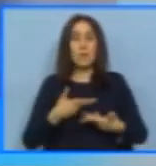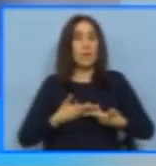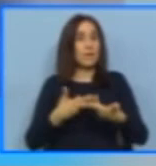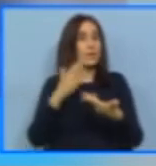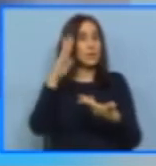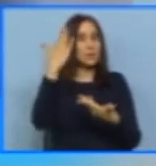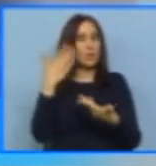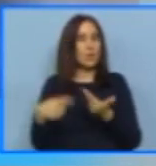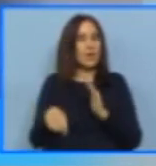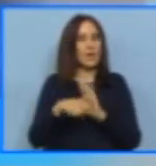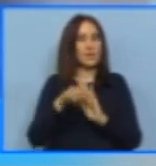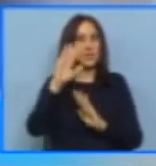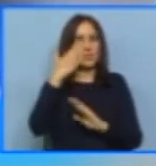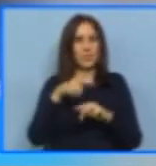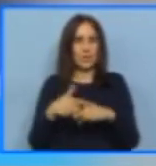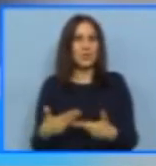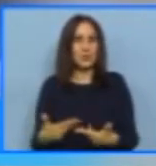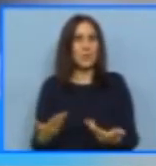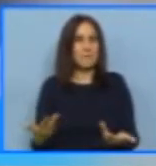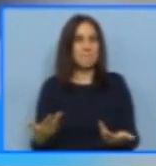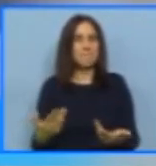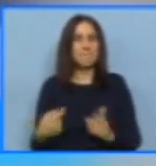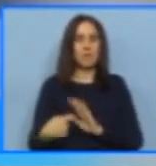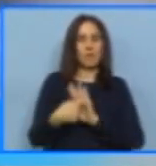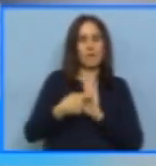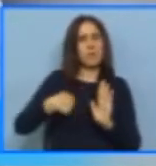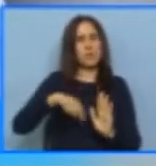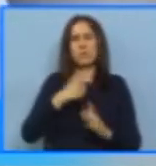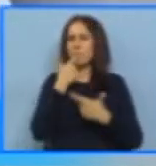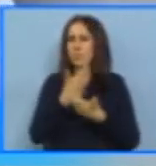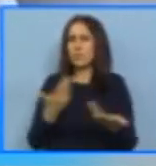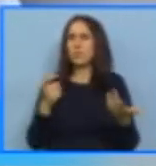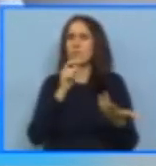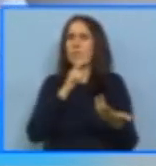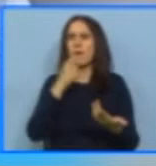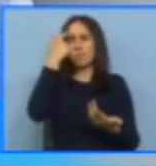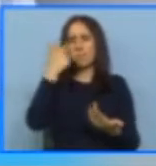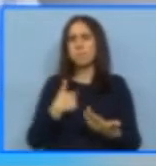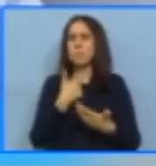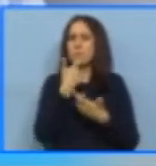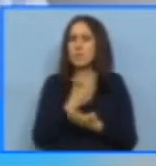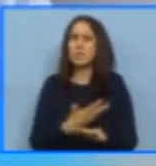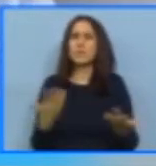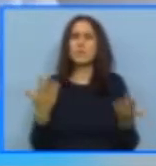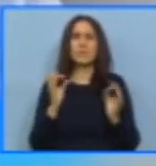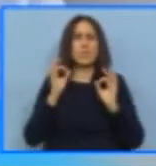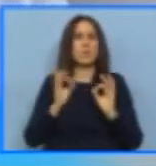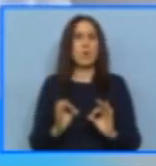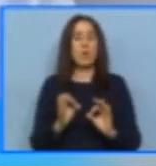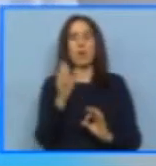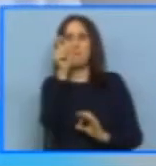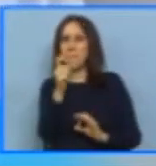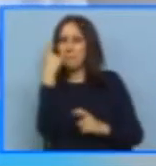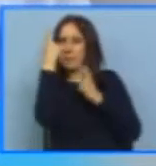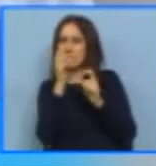é a maior provocação nos tempos de hoje, não é? Em que nos tentam convencer que somos capazes de tudo e que já sabemos tudo e que estamos prontos para que o outro pense